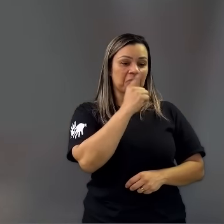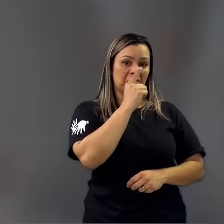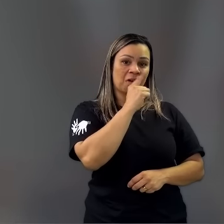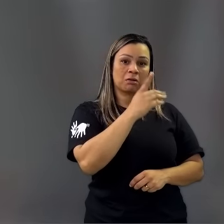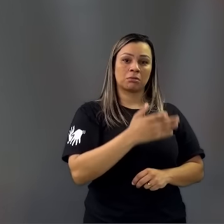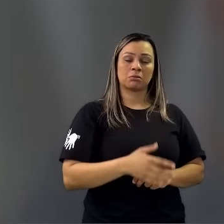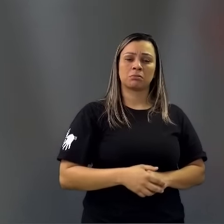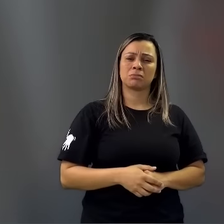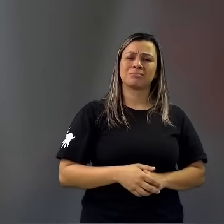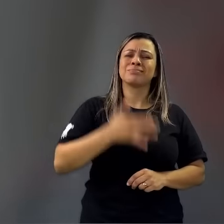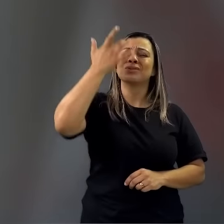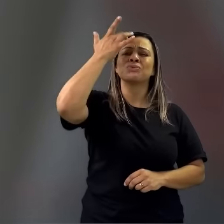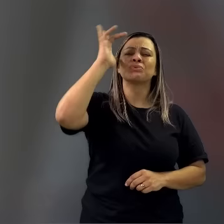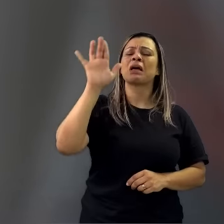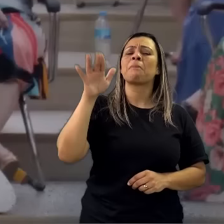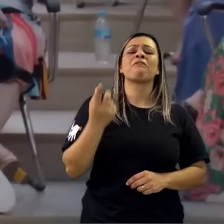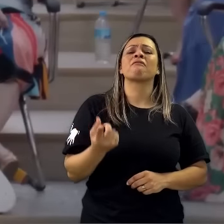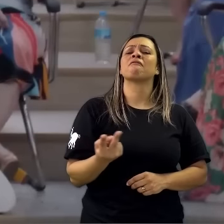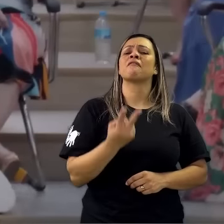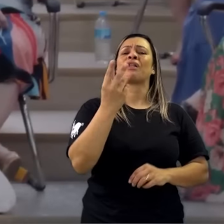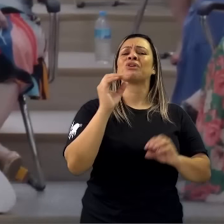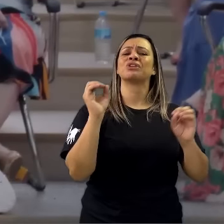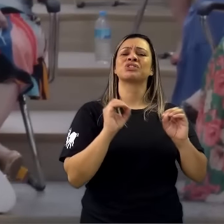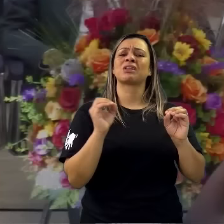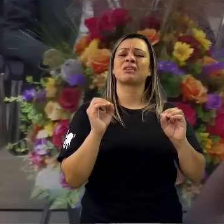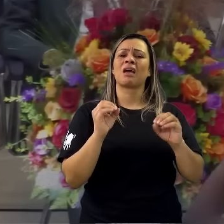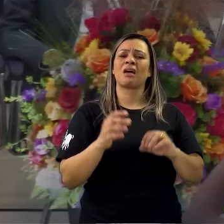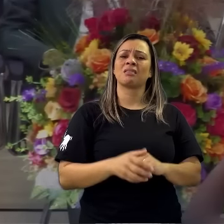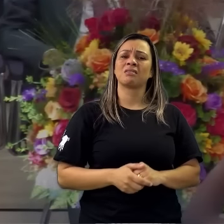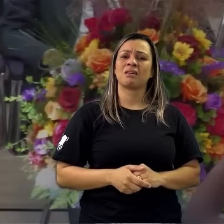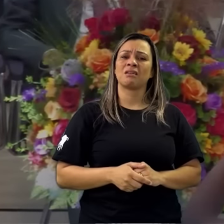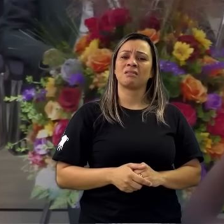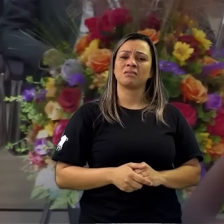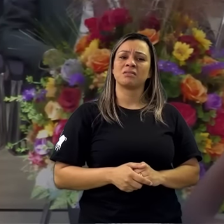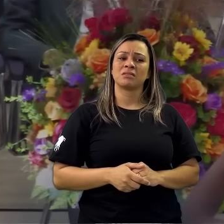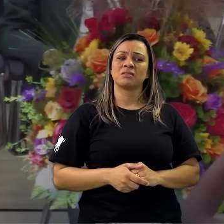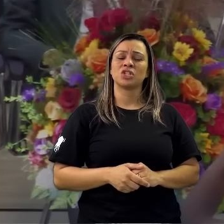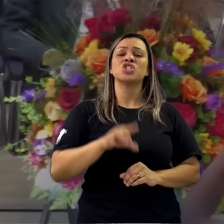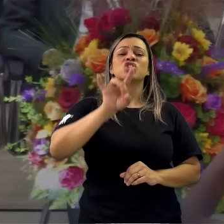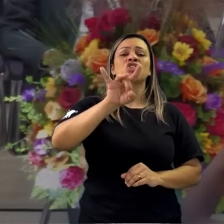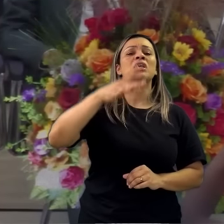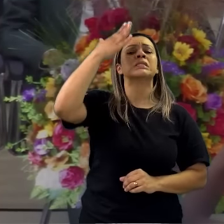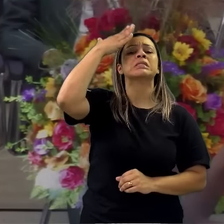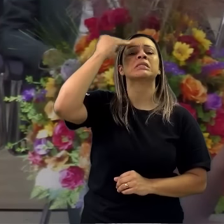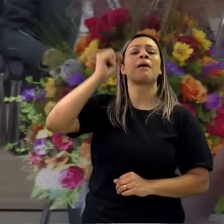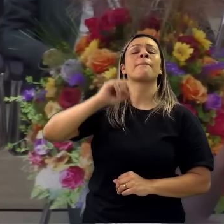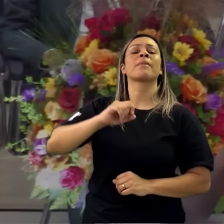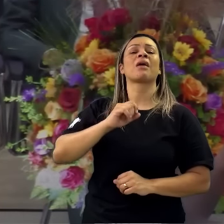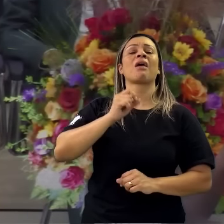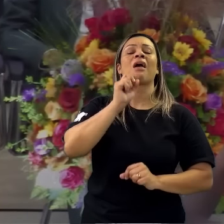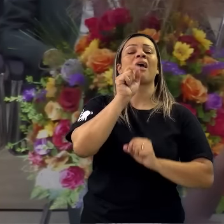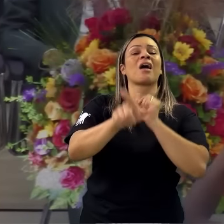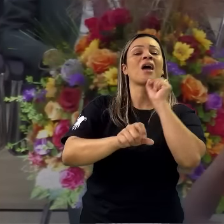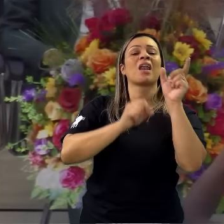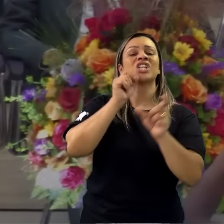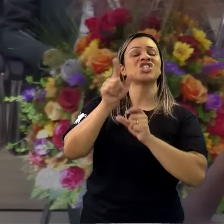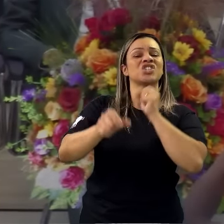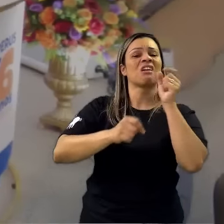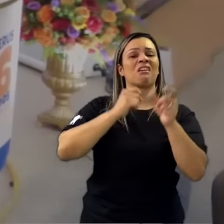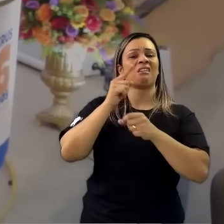a mão não canta o hino da harpa quer saber quanto custa cantando hino da harpa entra na batalha onde o fogo mas inflama vem para dentro